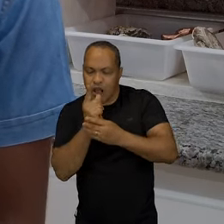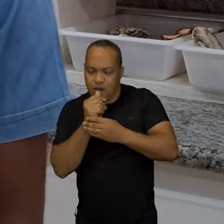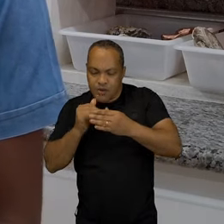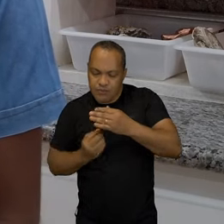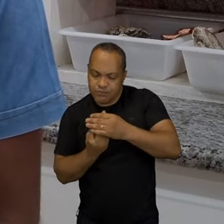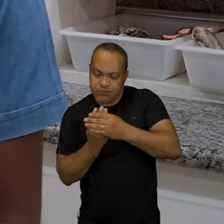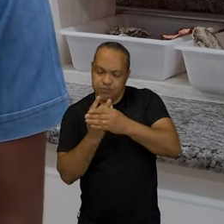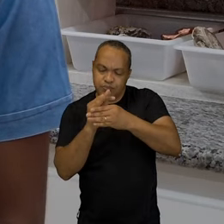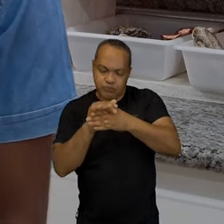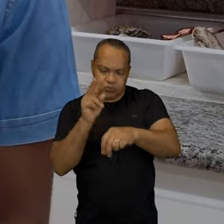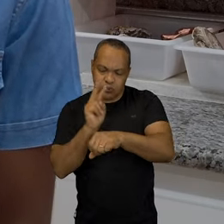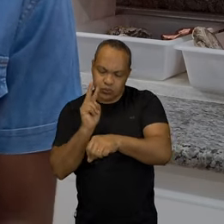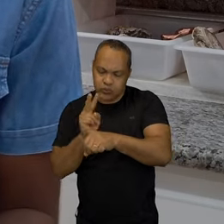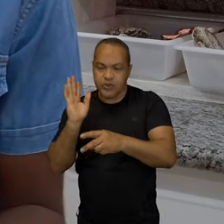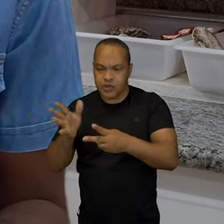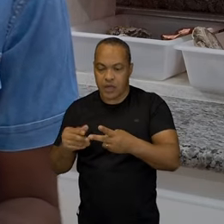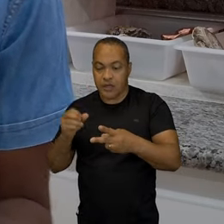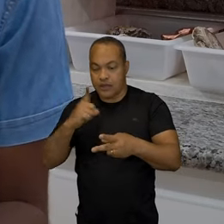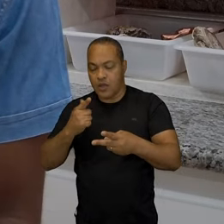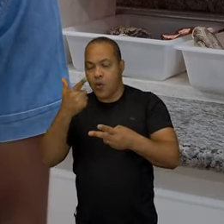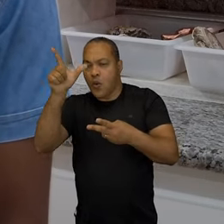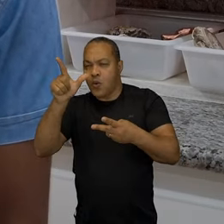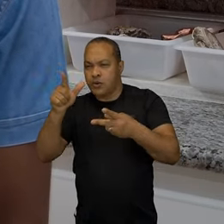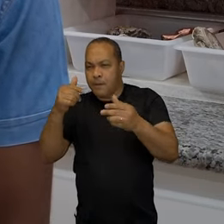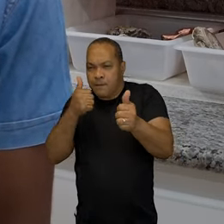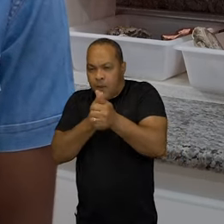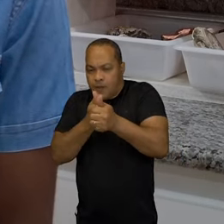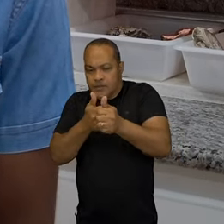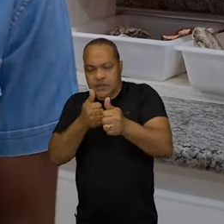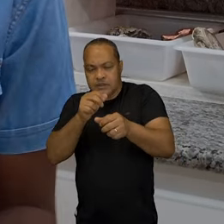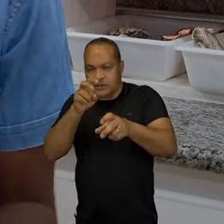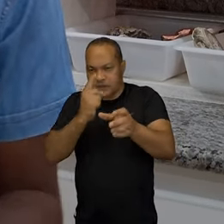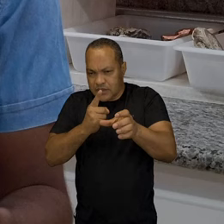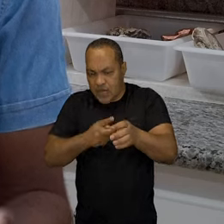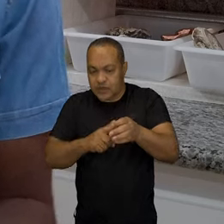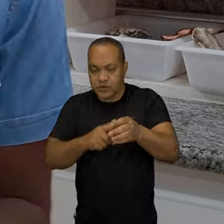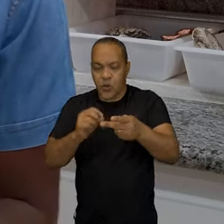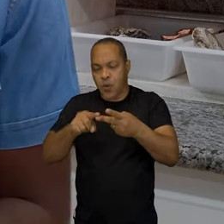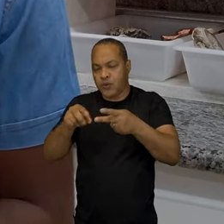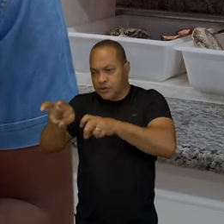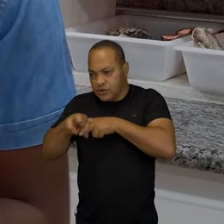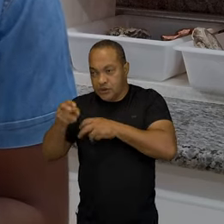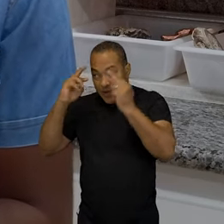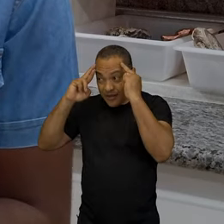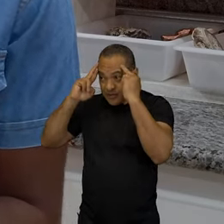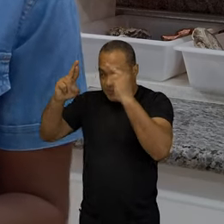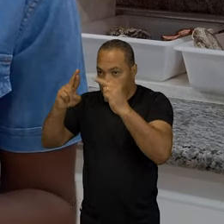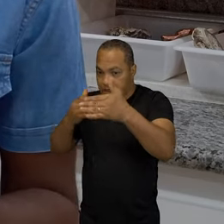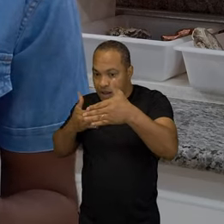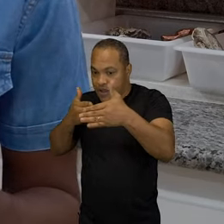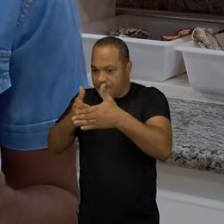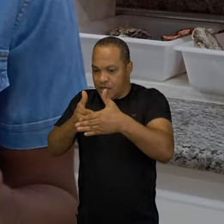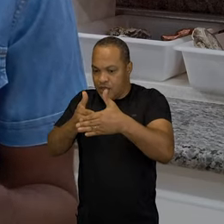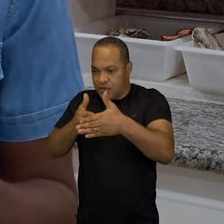bem preservadas, quando as atividades urbanas, rurais, industriais respeitam esses limites, os